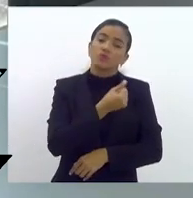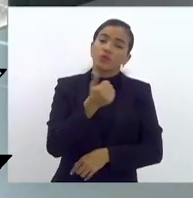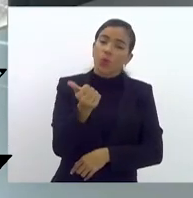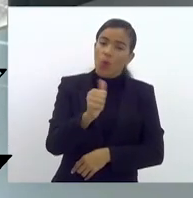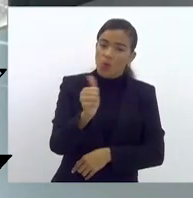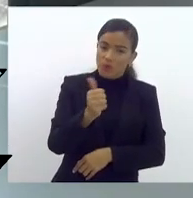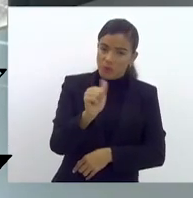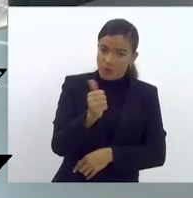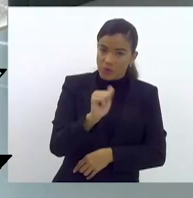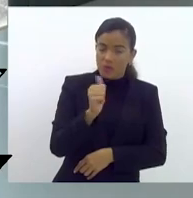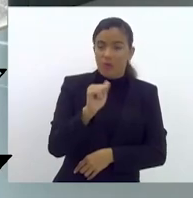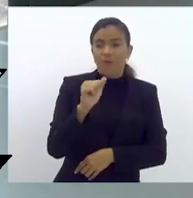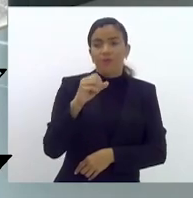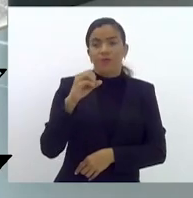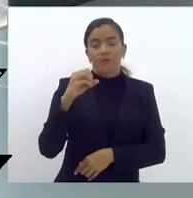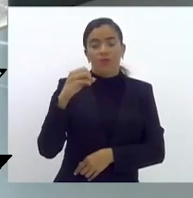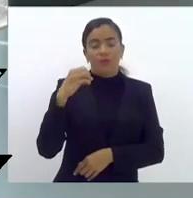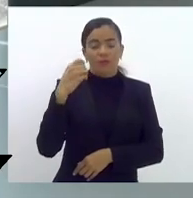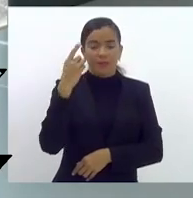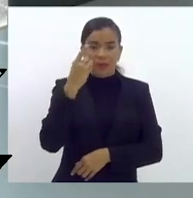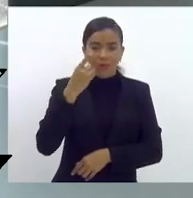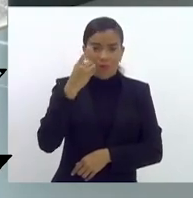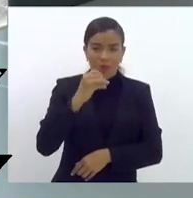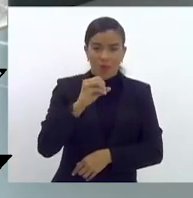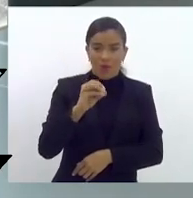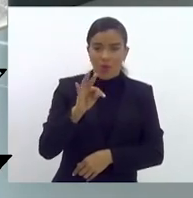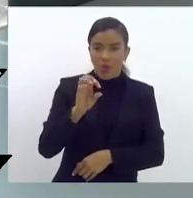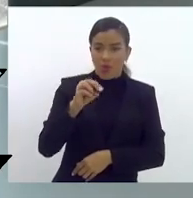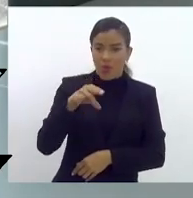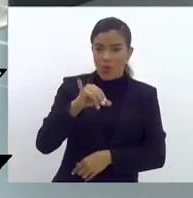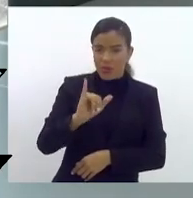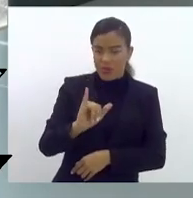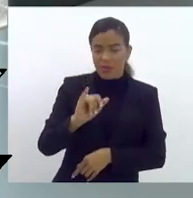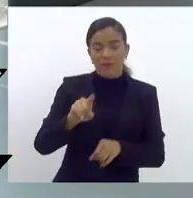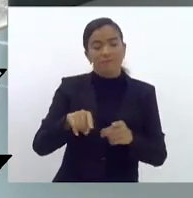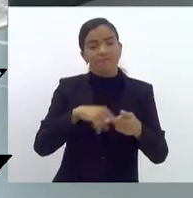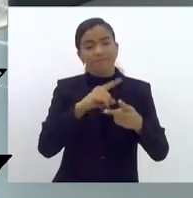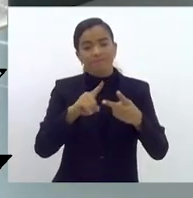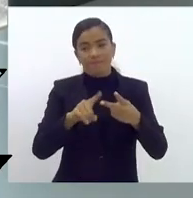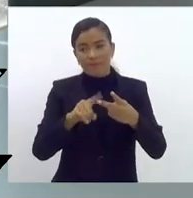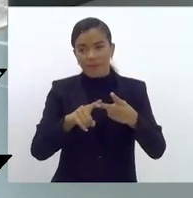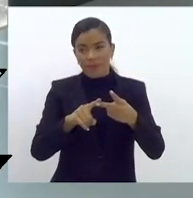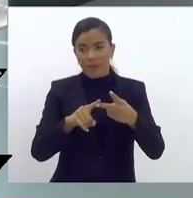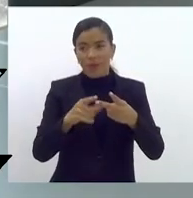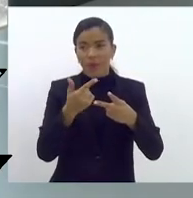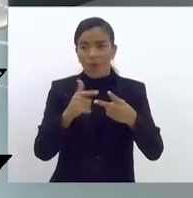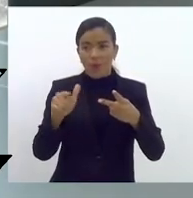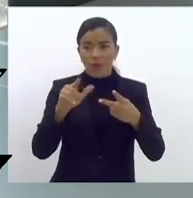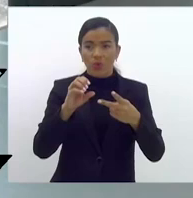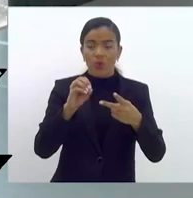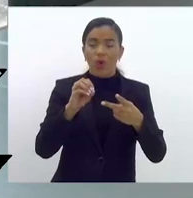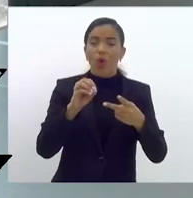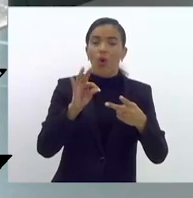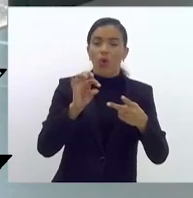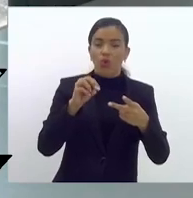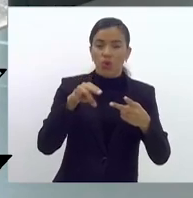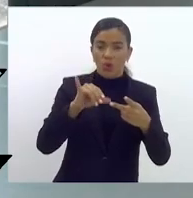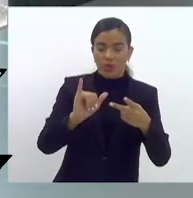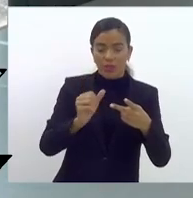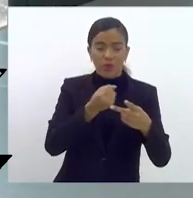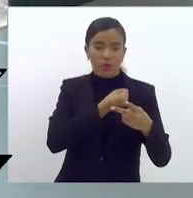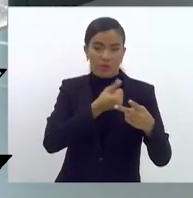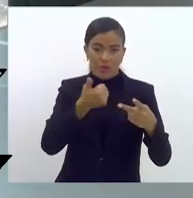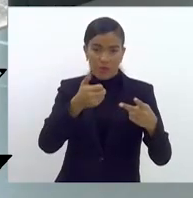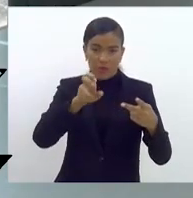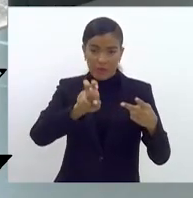Deputado Otoni de Paula pai que fala sobre a marcha para Jesus depois a gente tem outro do deputado Antônio de Paula pai o item 15